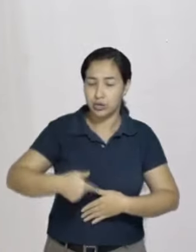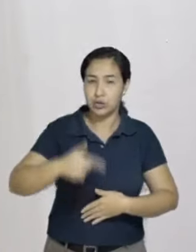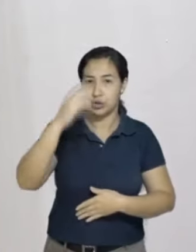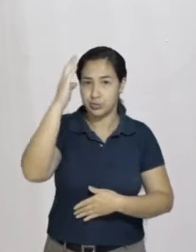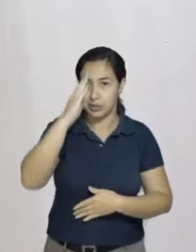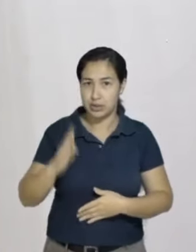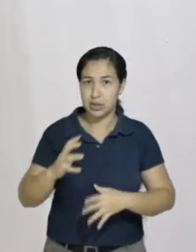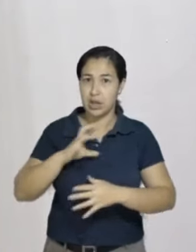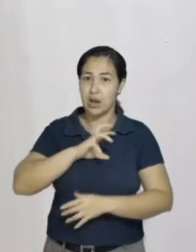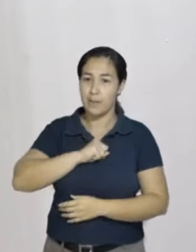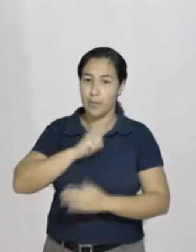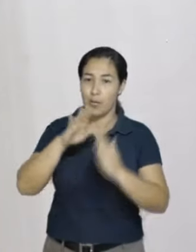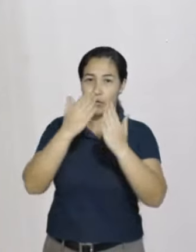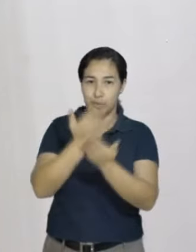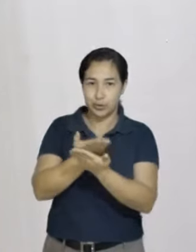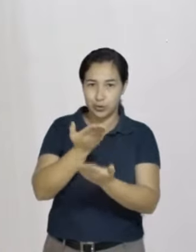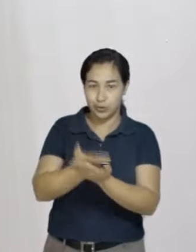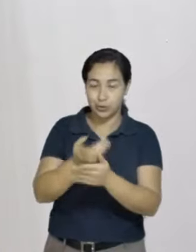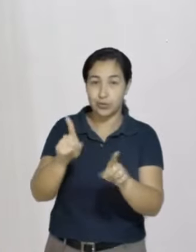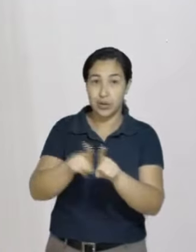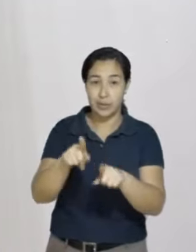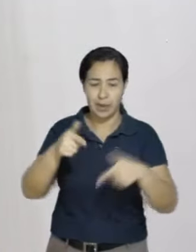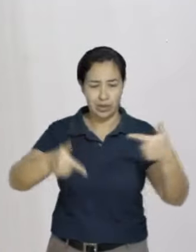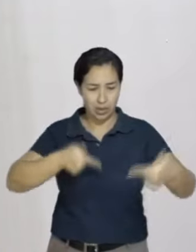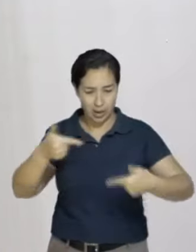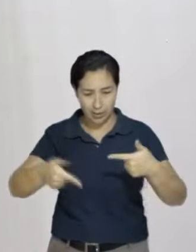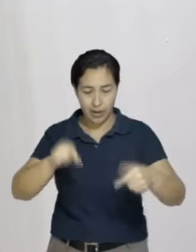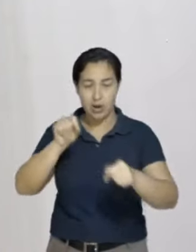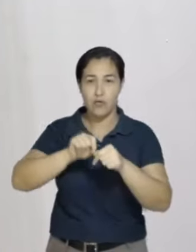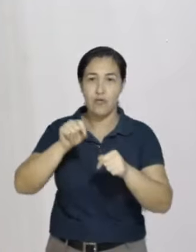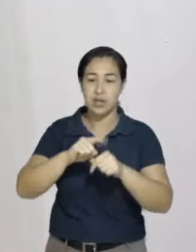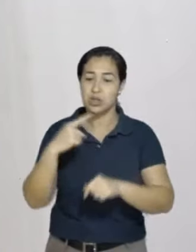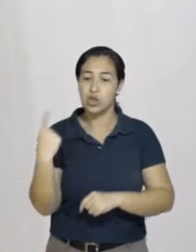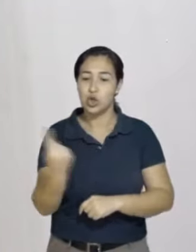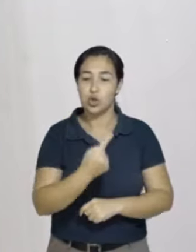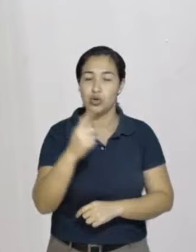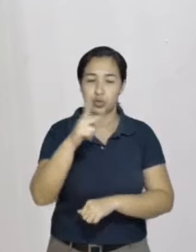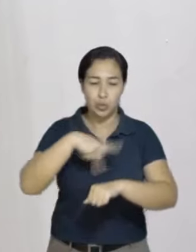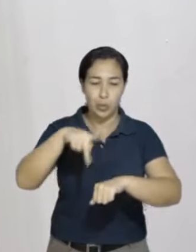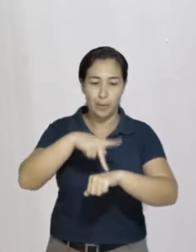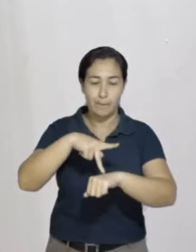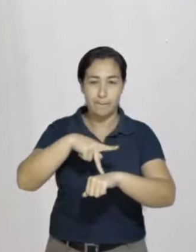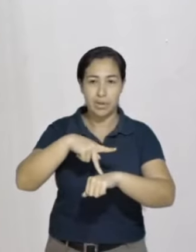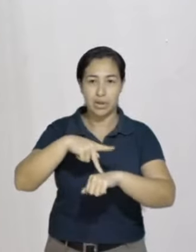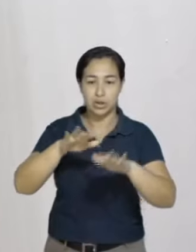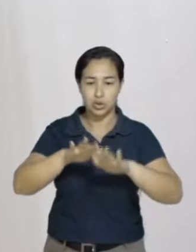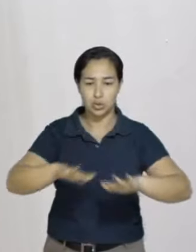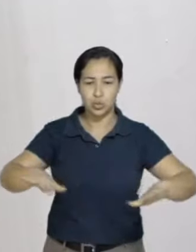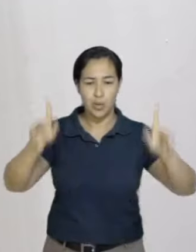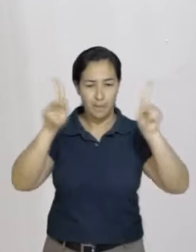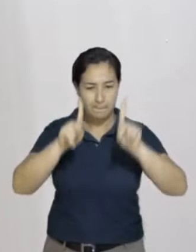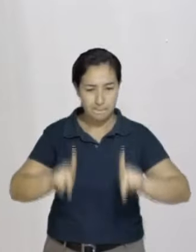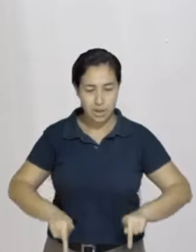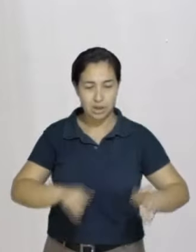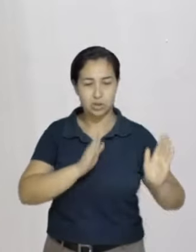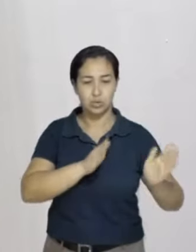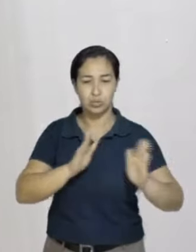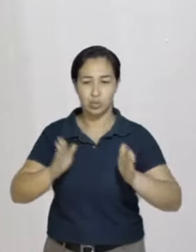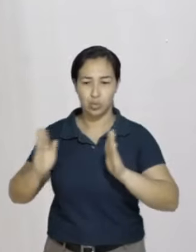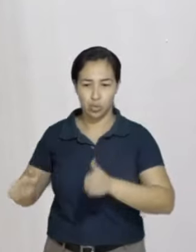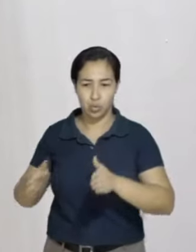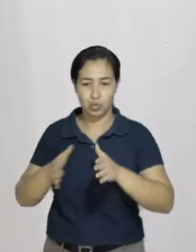ao estudo e ao trabalho para que façamos da Nossa pátria uma terra de paz de ordem de grandeza